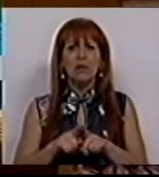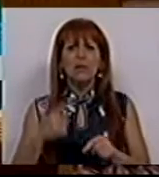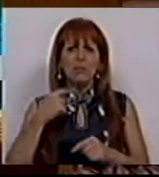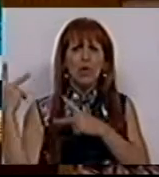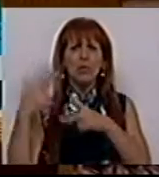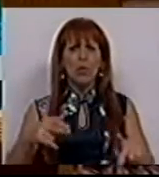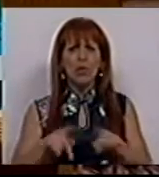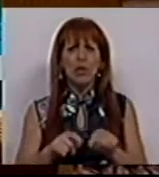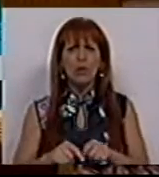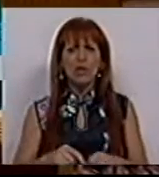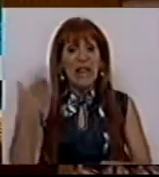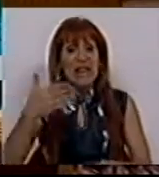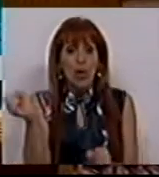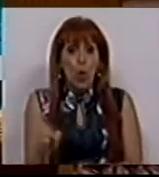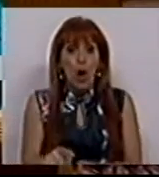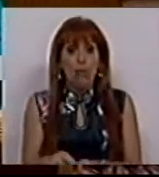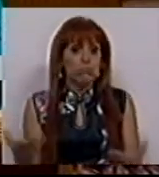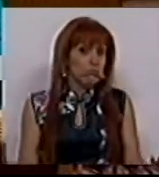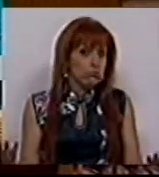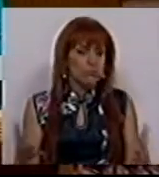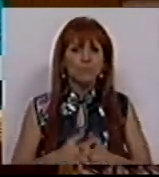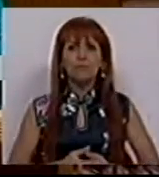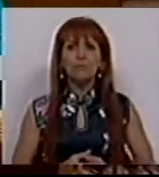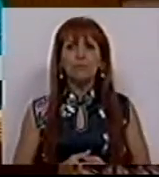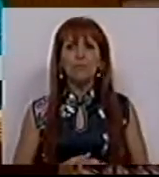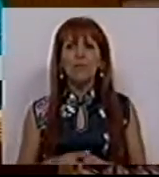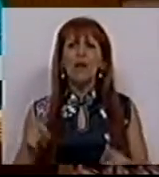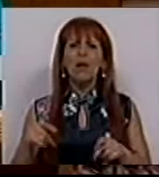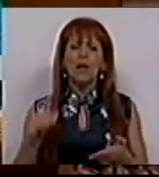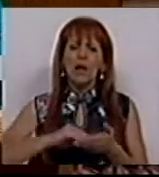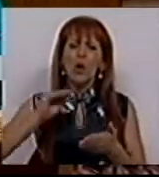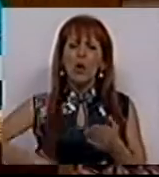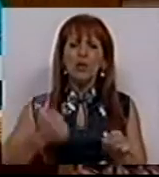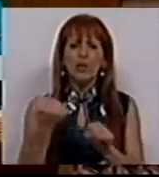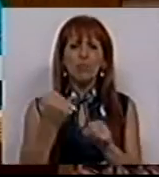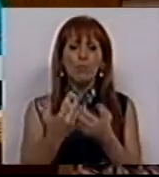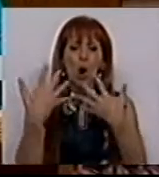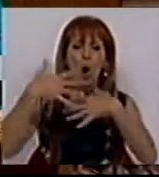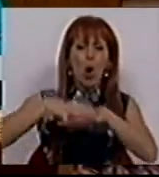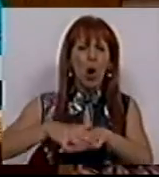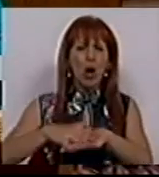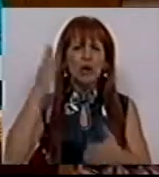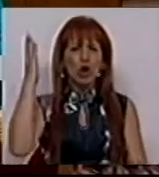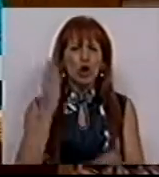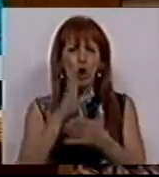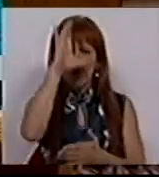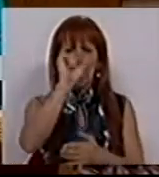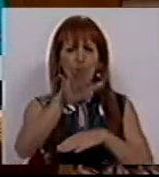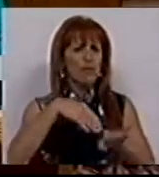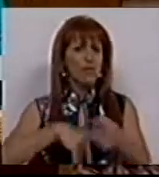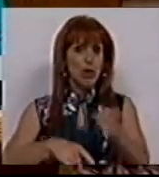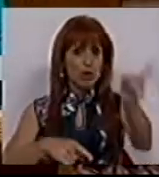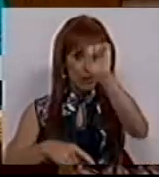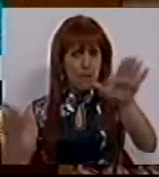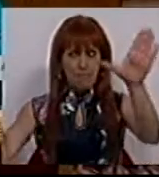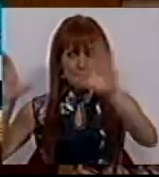austeridade, uma sem direitos, uma sem. O recurso a contratos de emprego e inserção não é exclusivo do Estado. Também